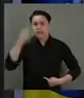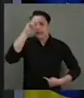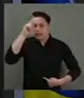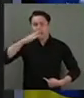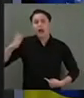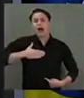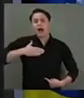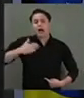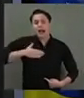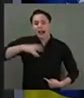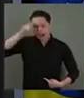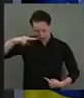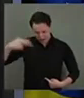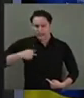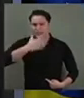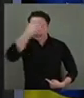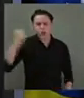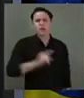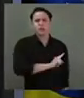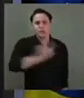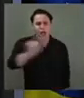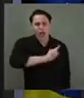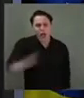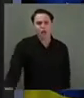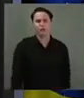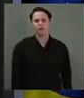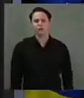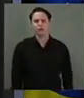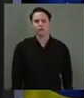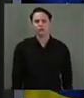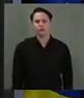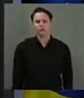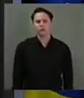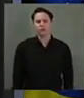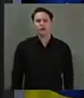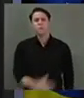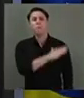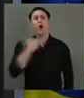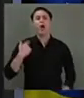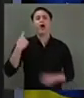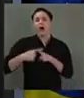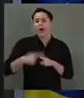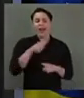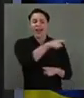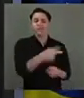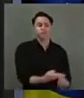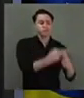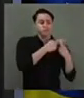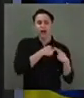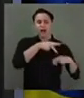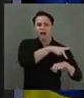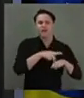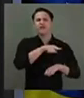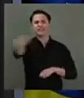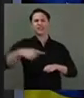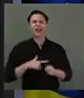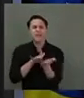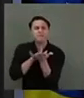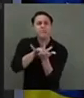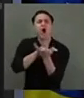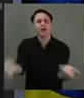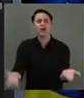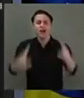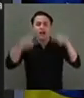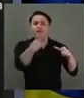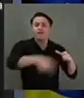Essa imagem não pode ser esquecida. Morreu sob a tutela do Estado. Hipócritas.